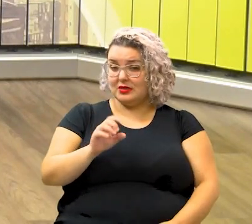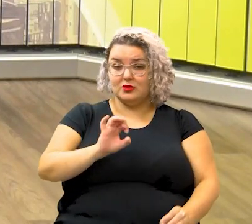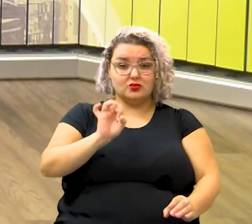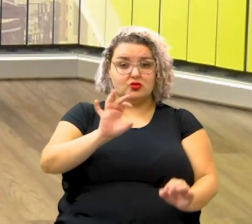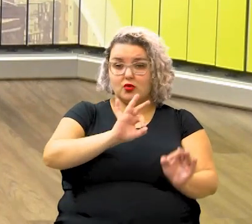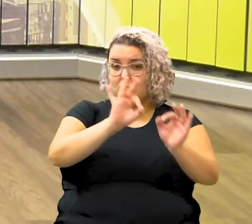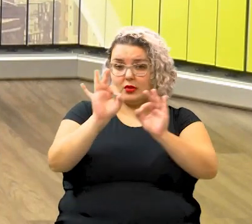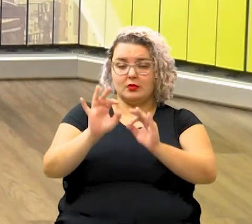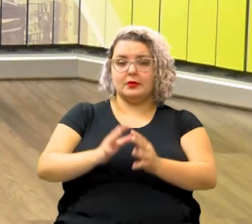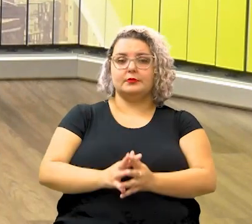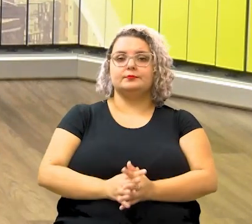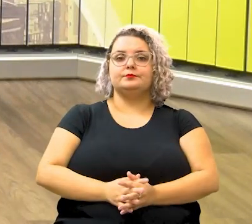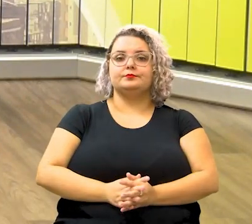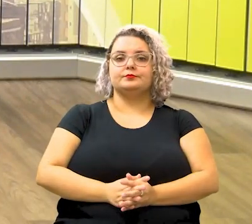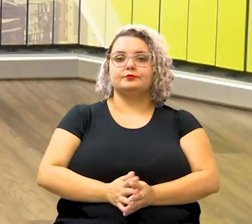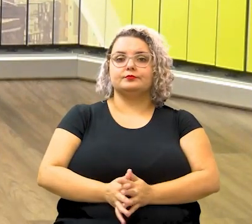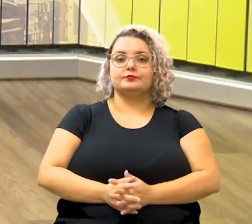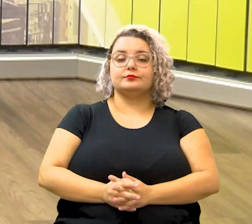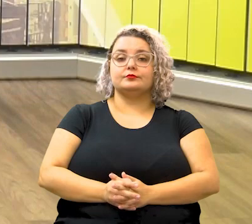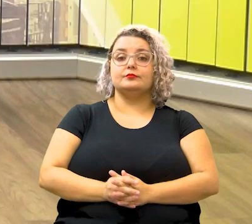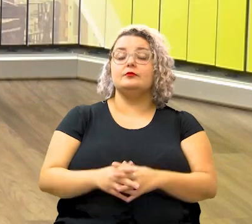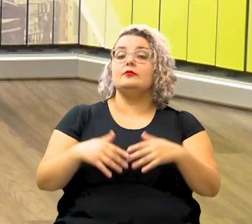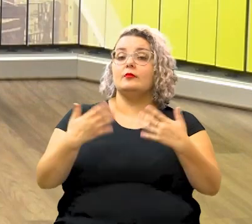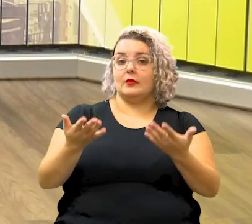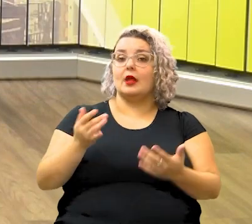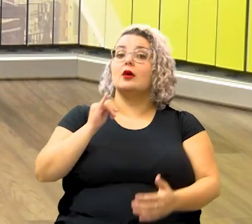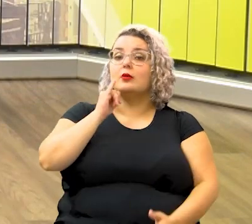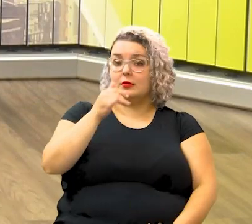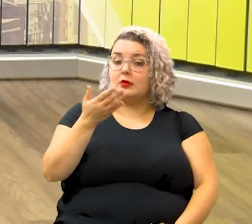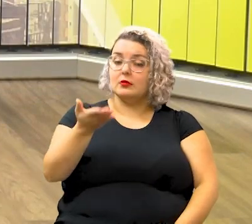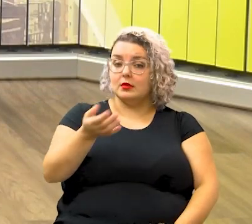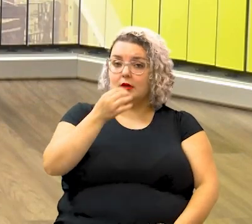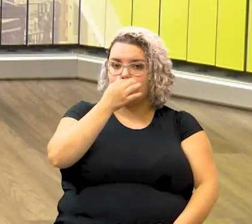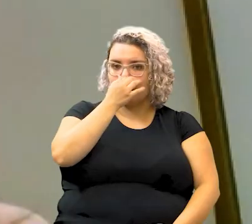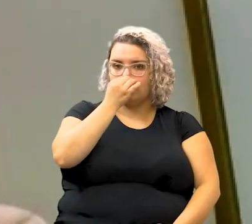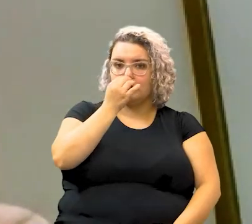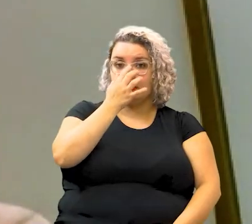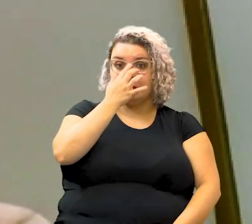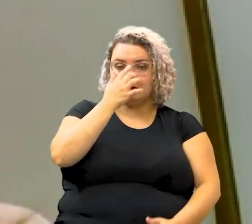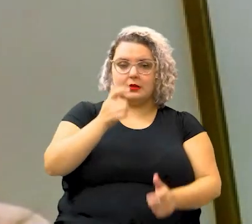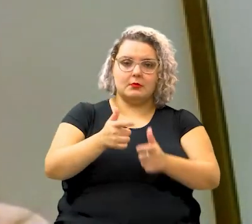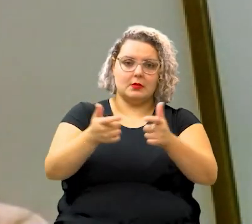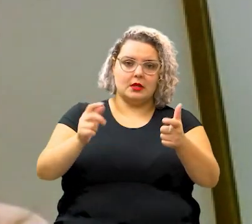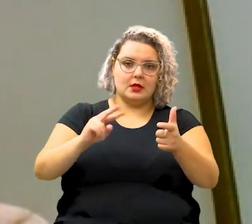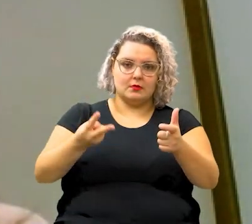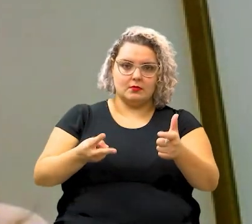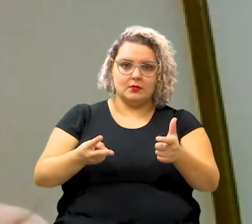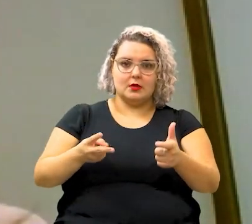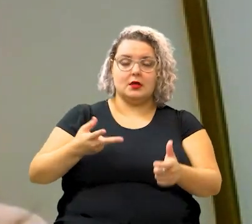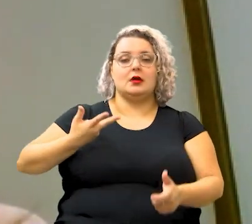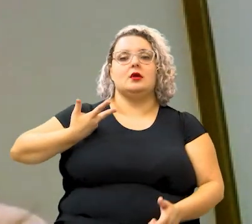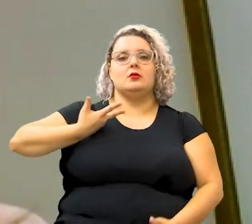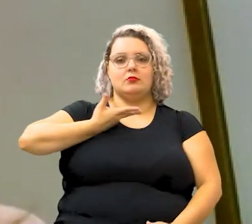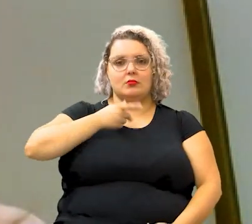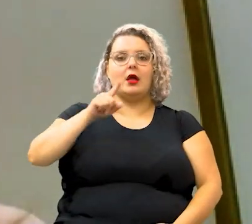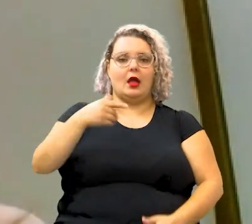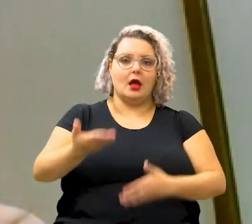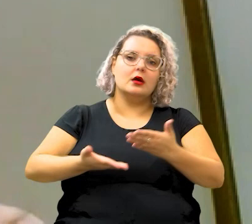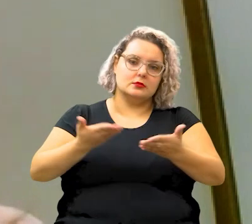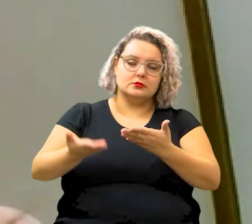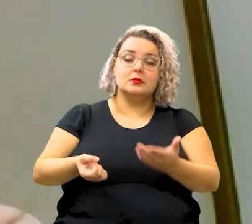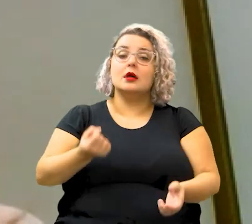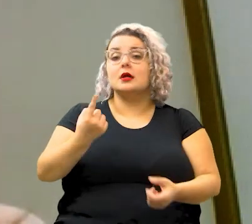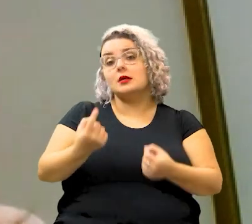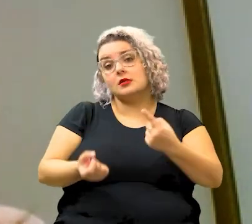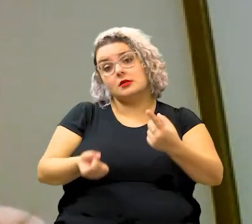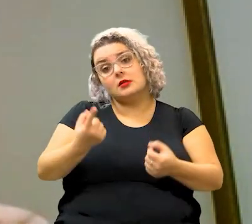não? Só o acompanhamento? Então, é como eu te falei, na imensa maioria das vezes a cirurgia é a opção de tratamento, mas